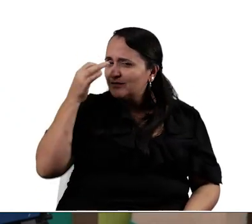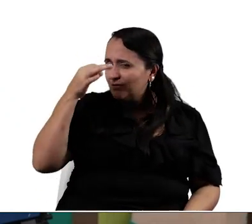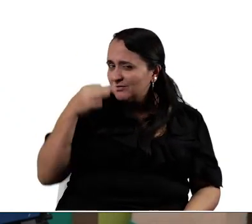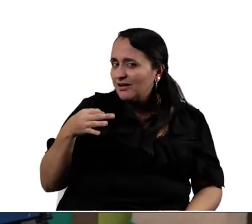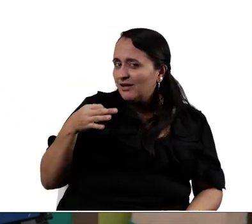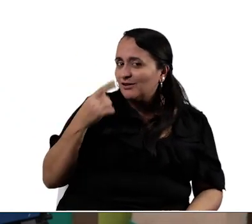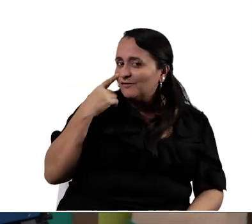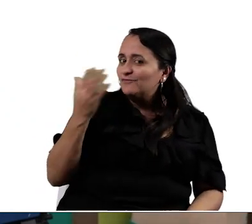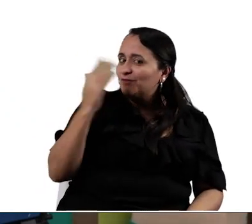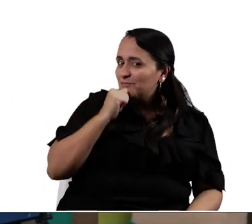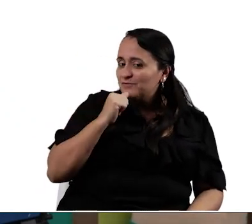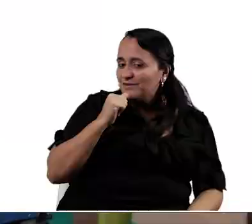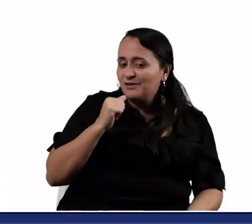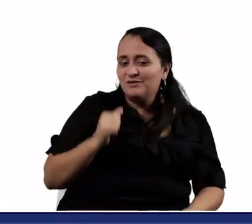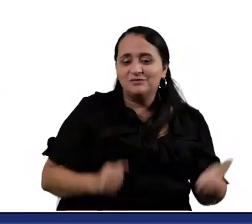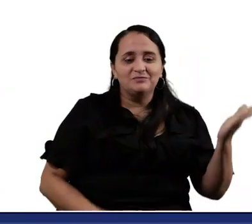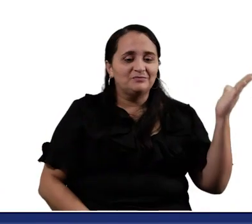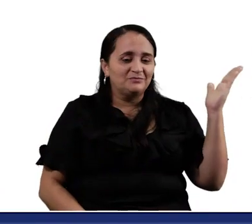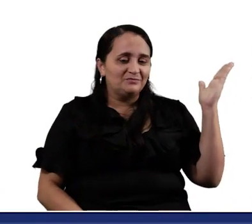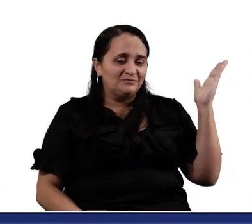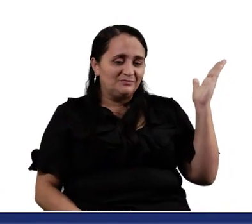É isso? Vamos ver?